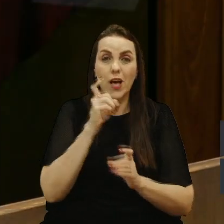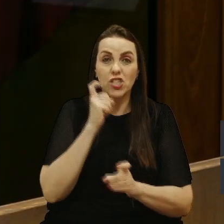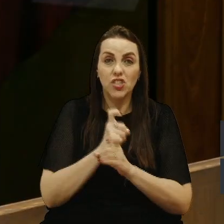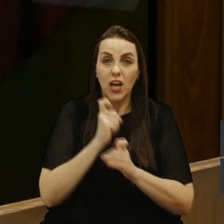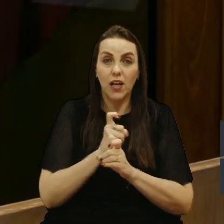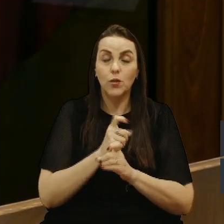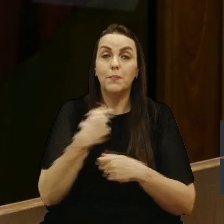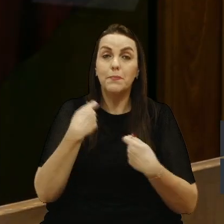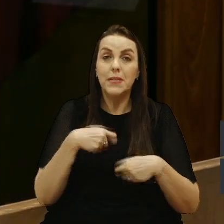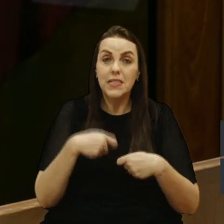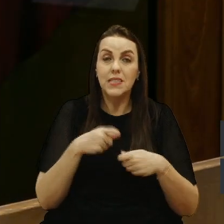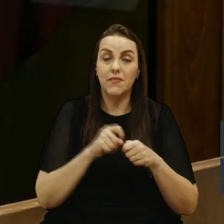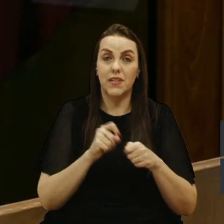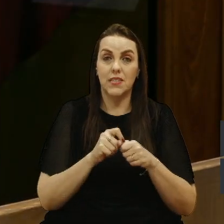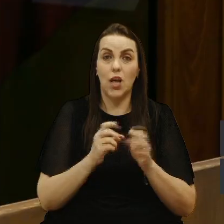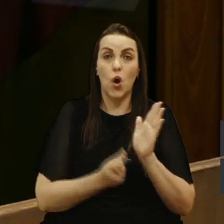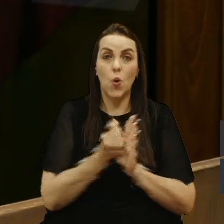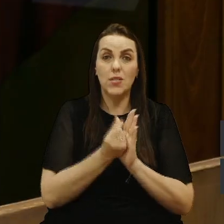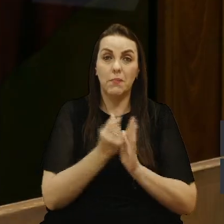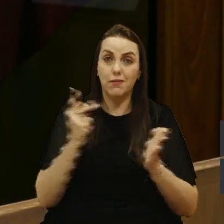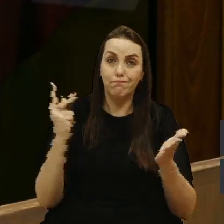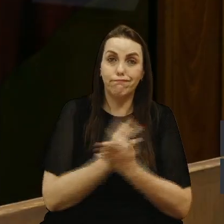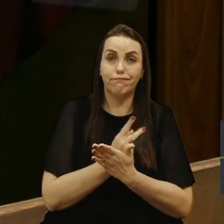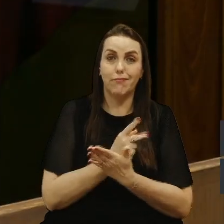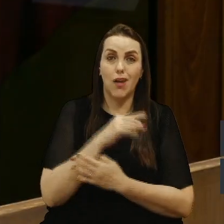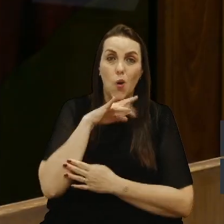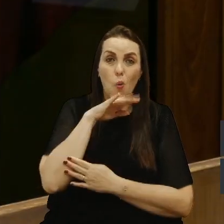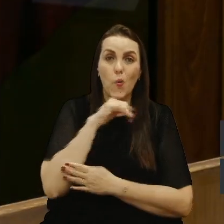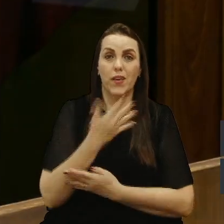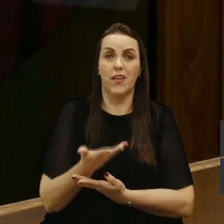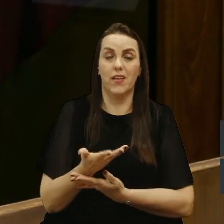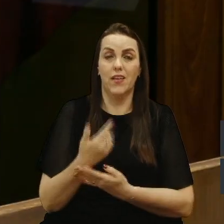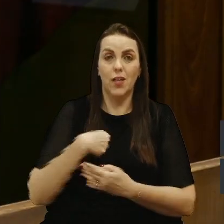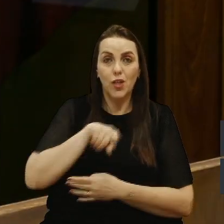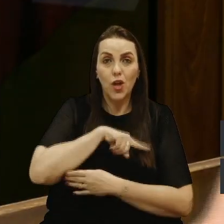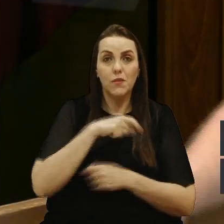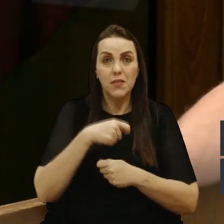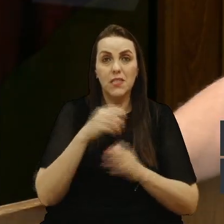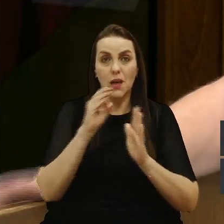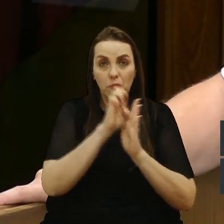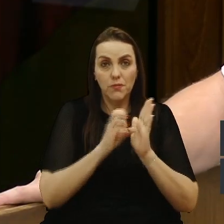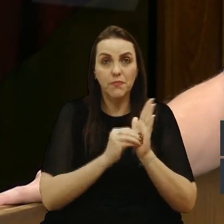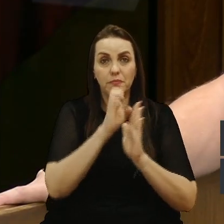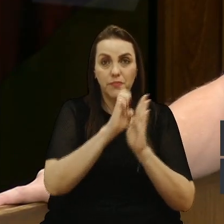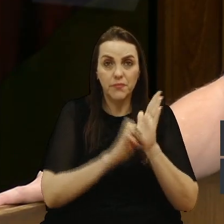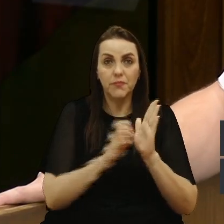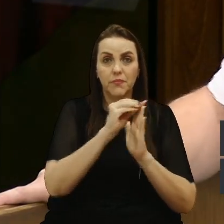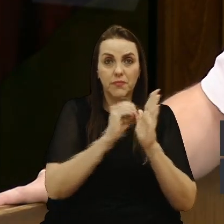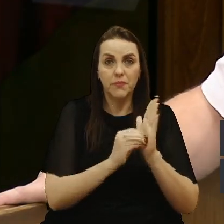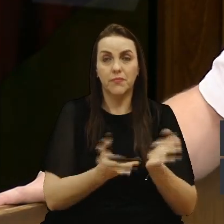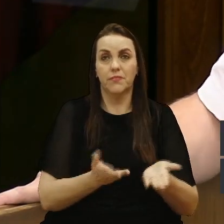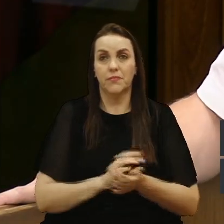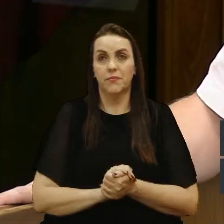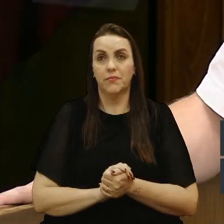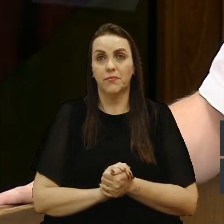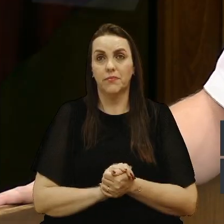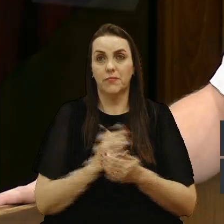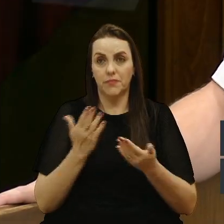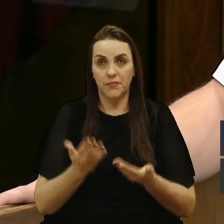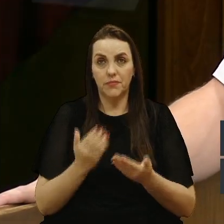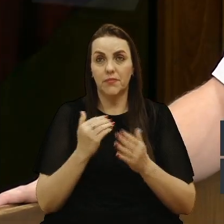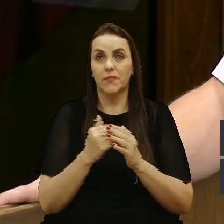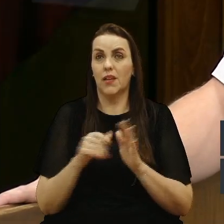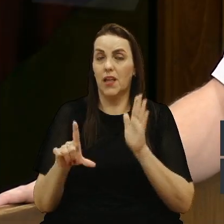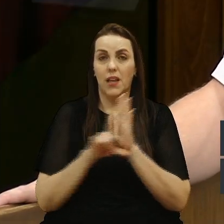orçamento veio muito mal feito e está na hora de a gente reconhecer. E é uma questão que, com certeza, o secretário Micael vai reconhecer aqui. A lei não devia ter sido